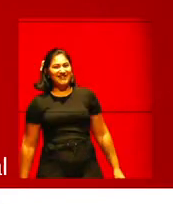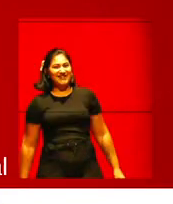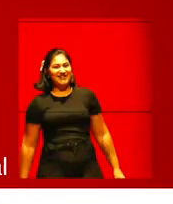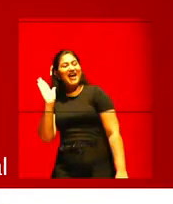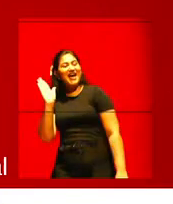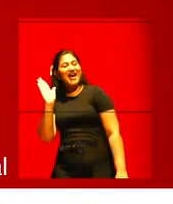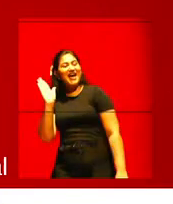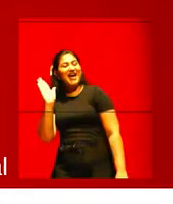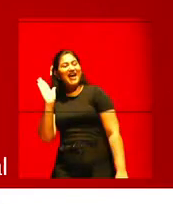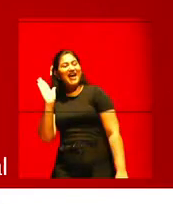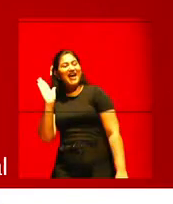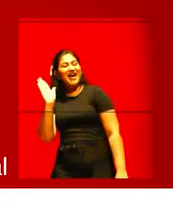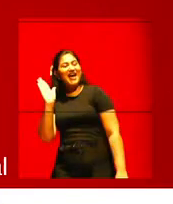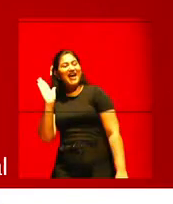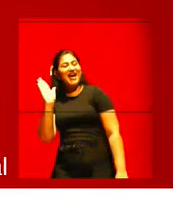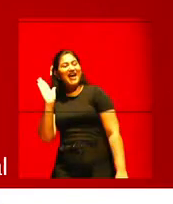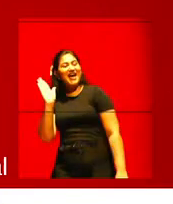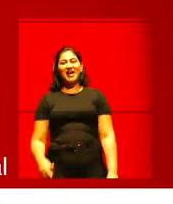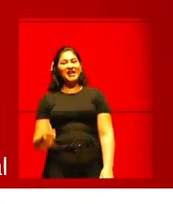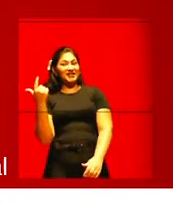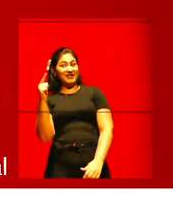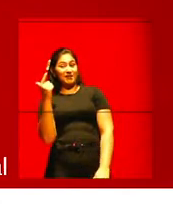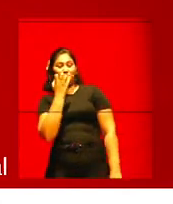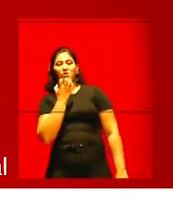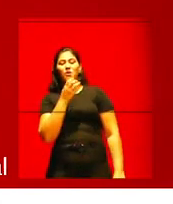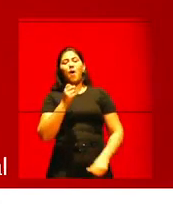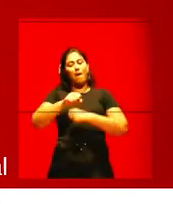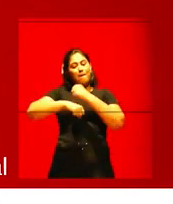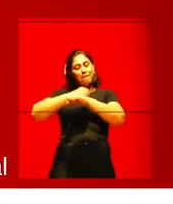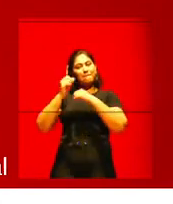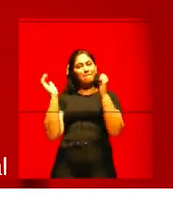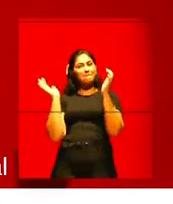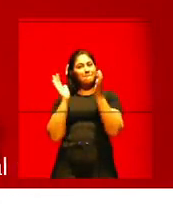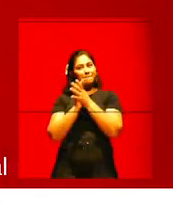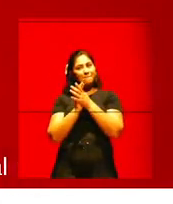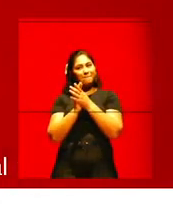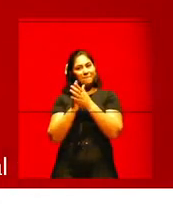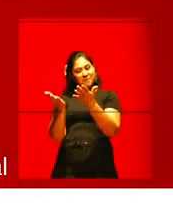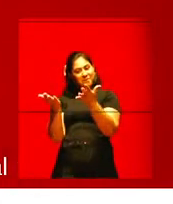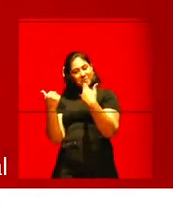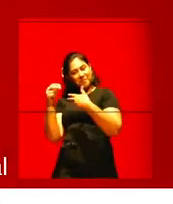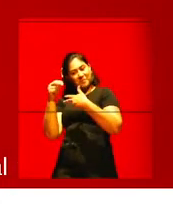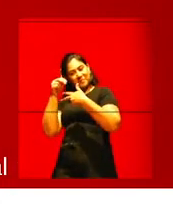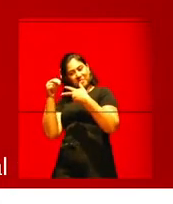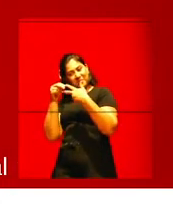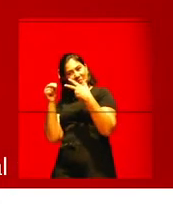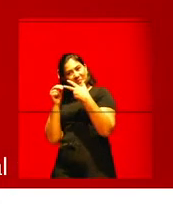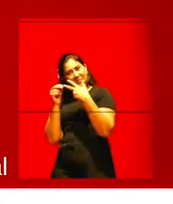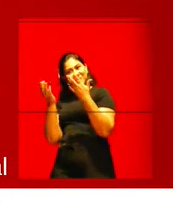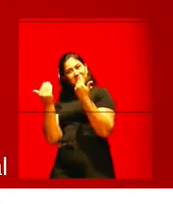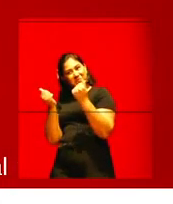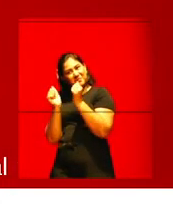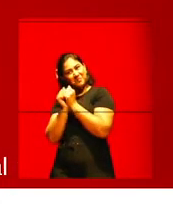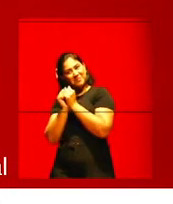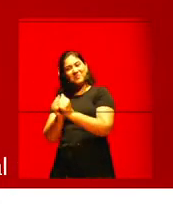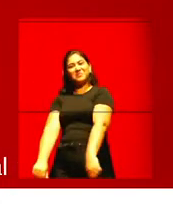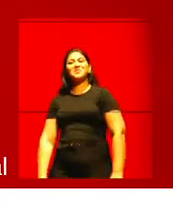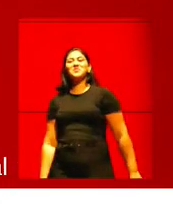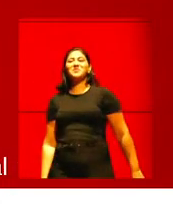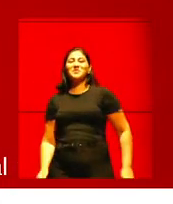lá. Essa é paródia, sem a música. Desenrola... Vem pro Enem